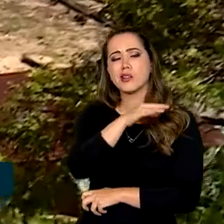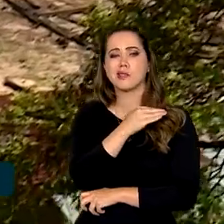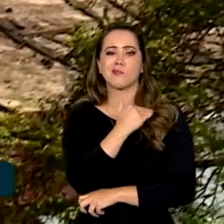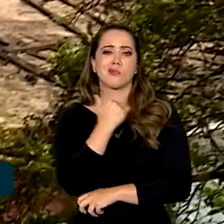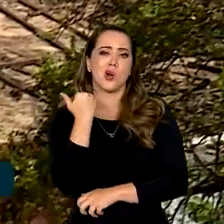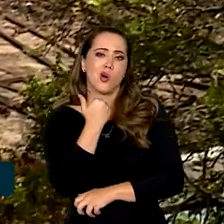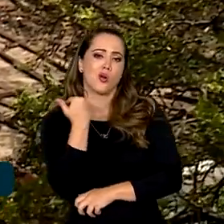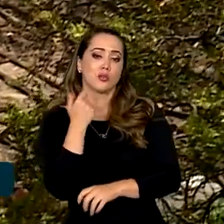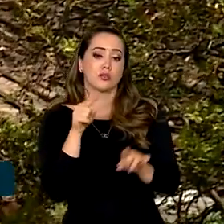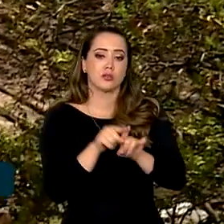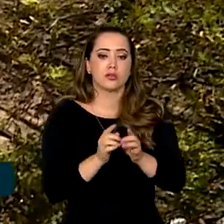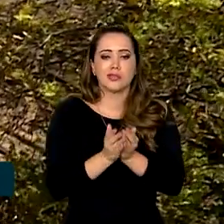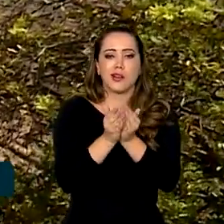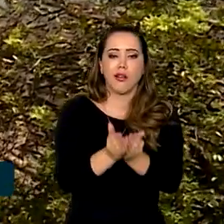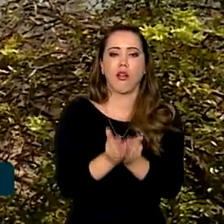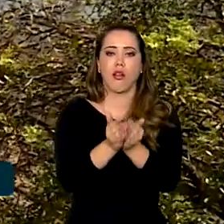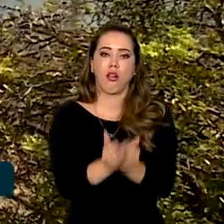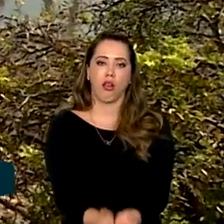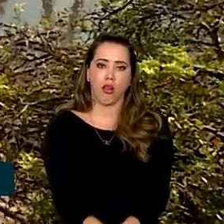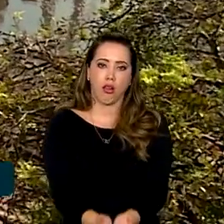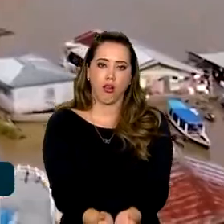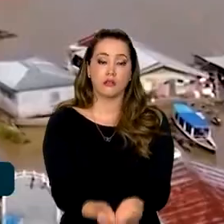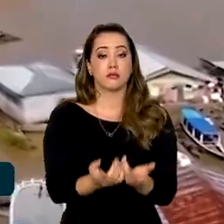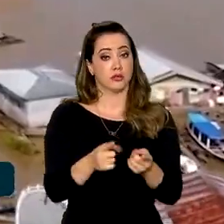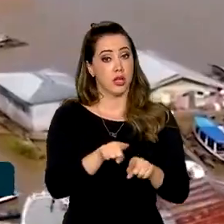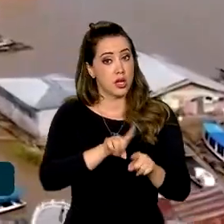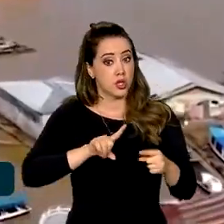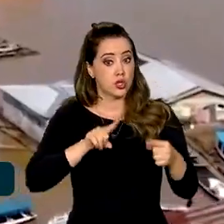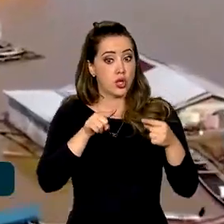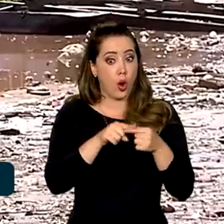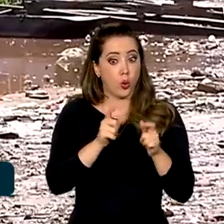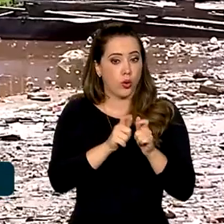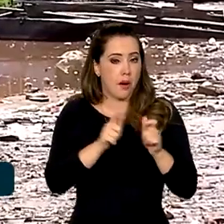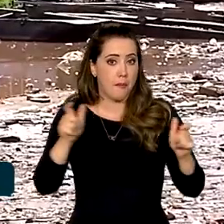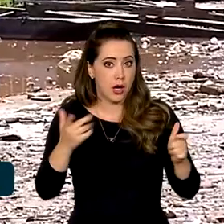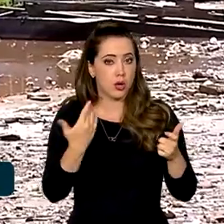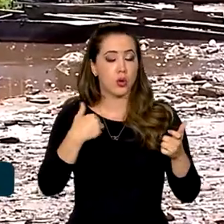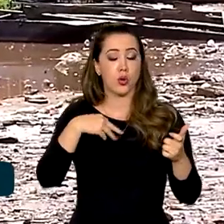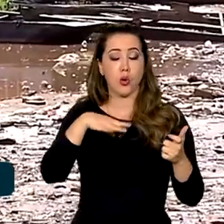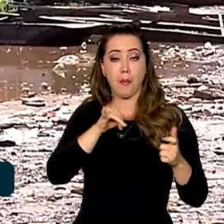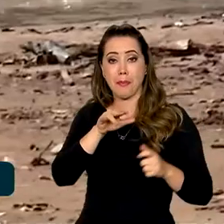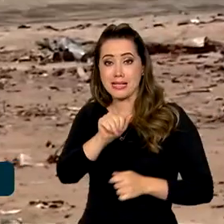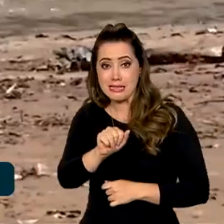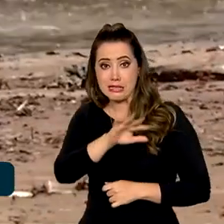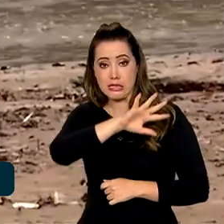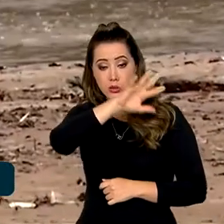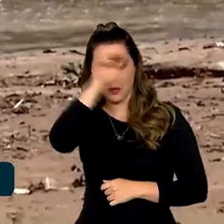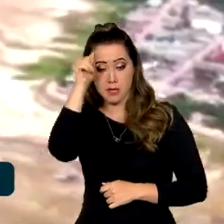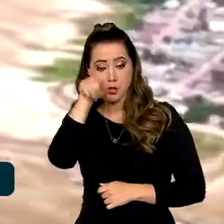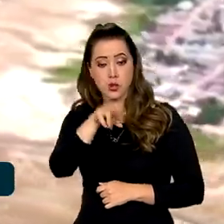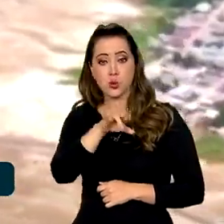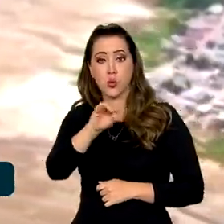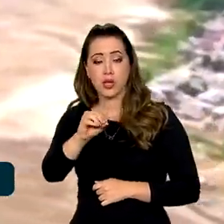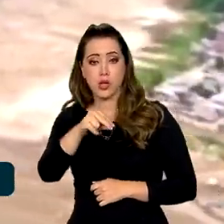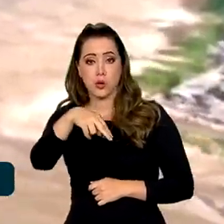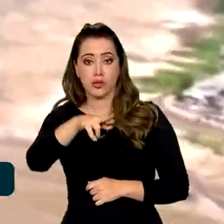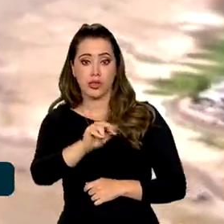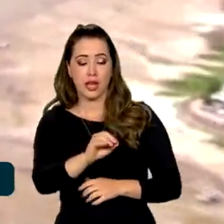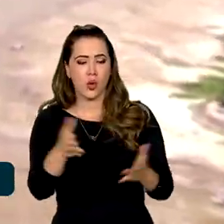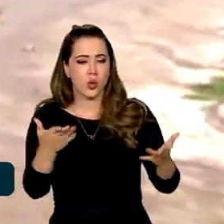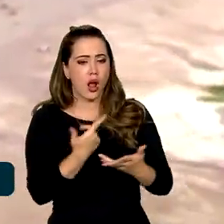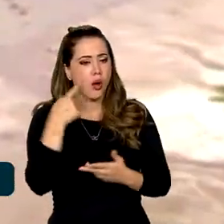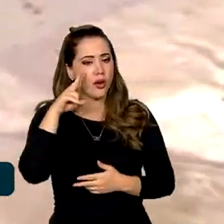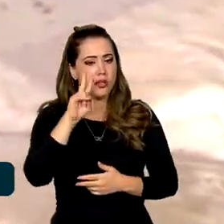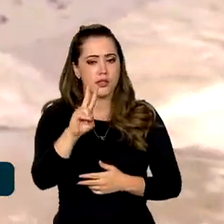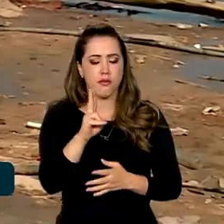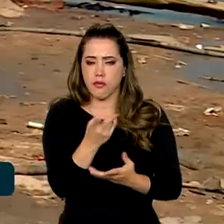e embarcações encalhadas. Segundo a maior bacia do Amazonas, o Rio Negro está dando lugar a uma extensa